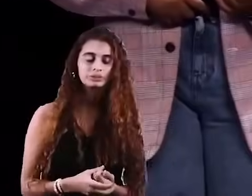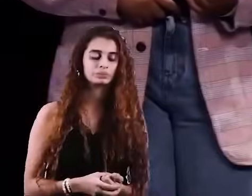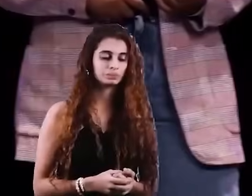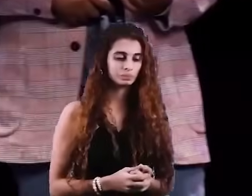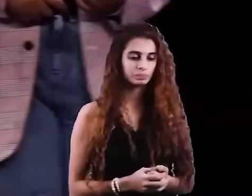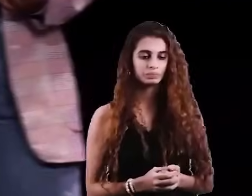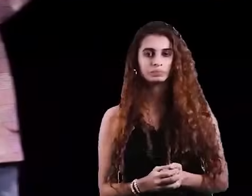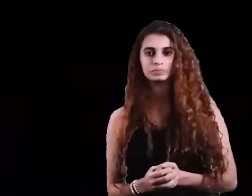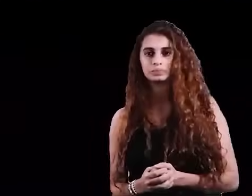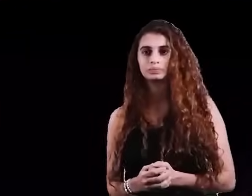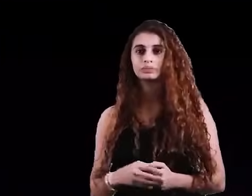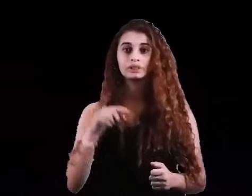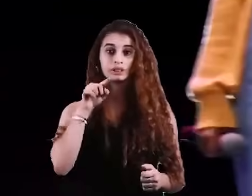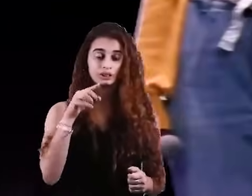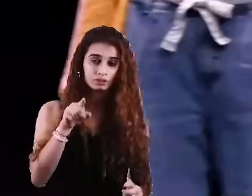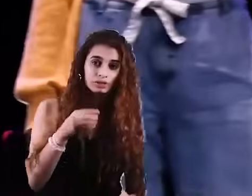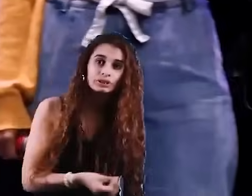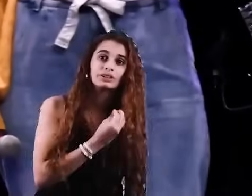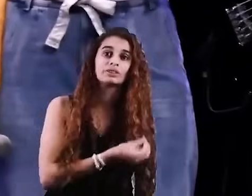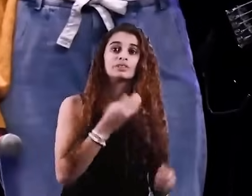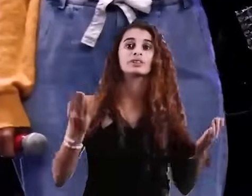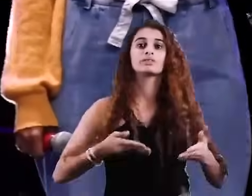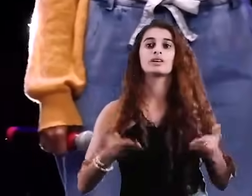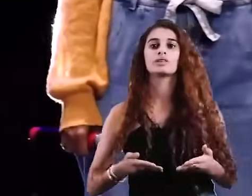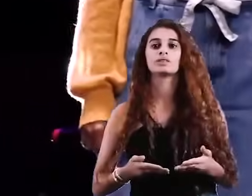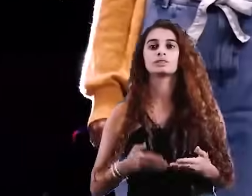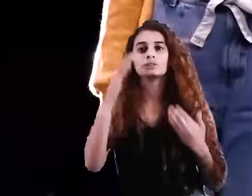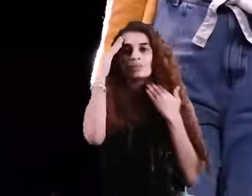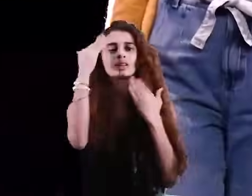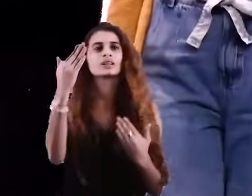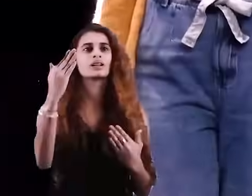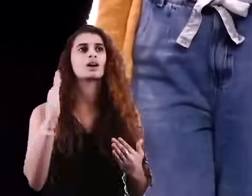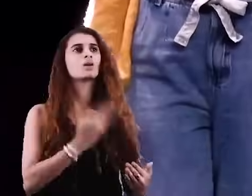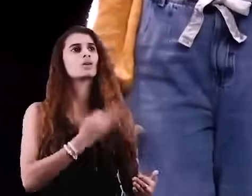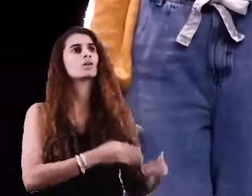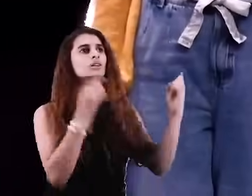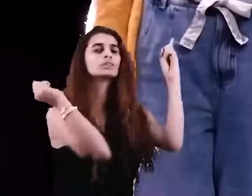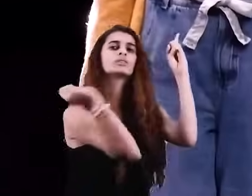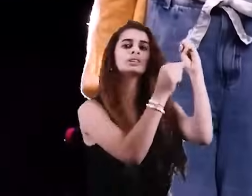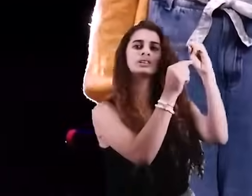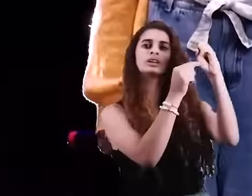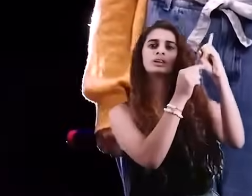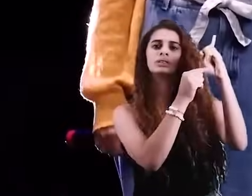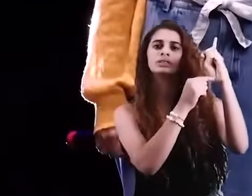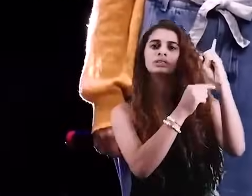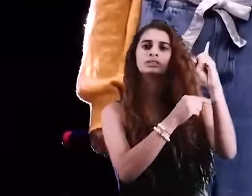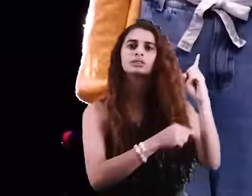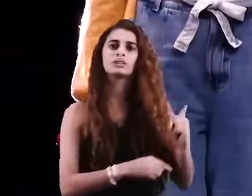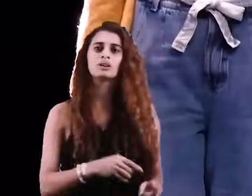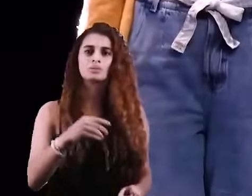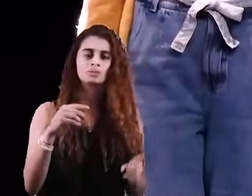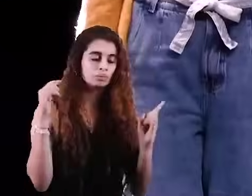Que você viva hoje para agradar o coração de Deus. Porque se a gente viver para agradar o coração